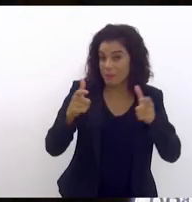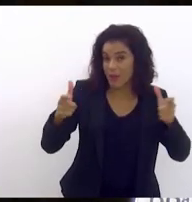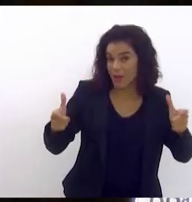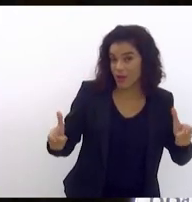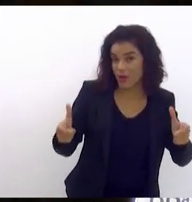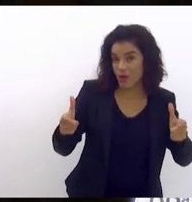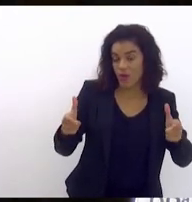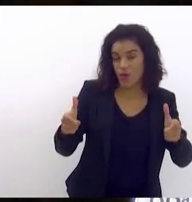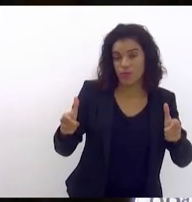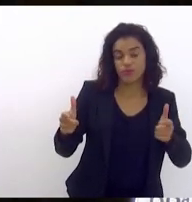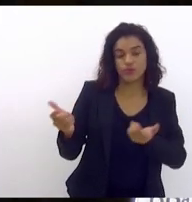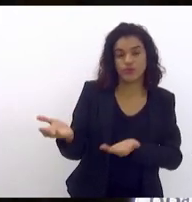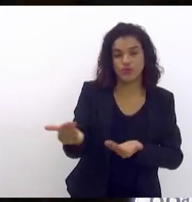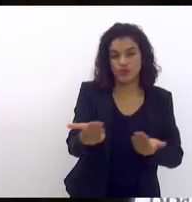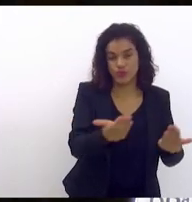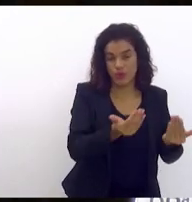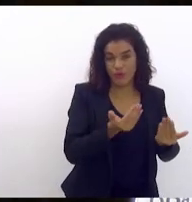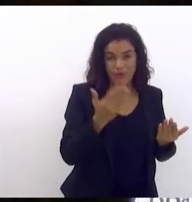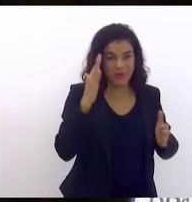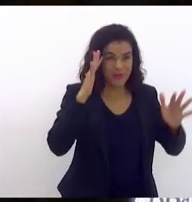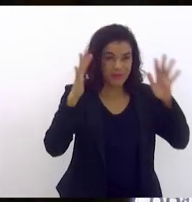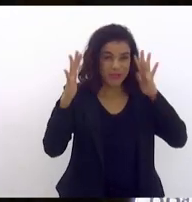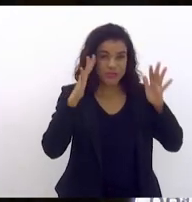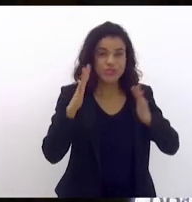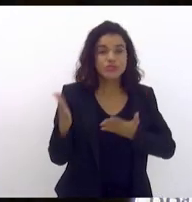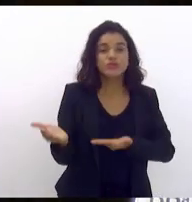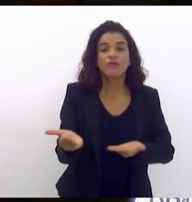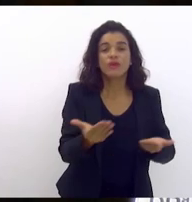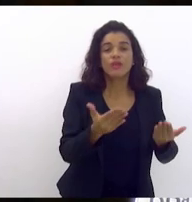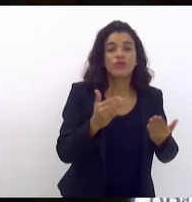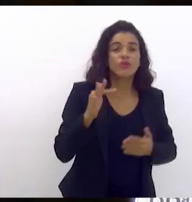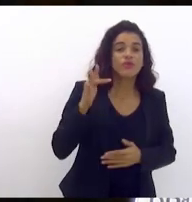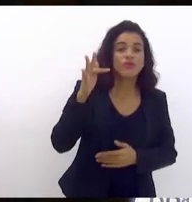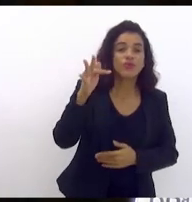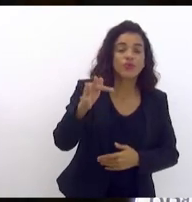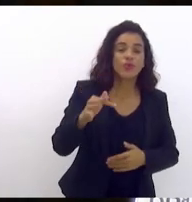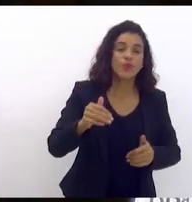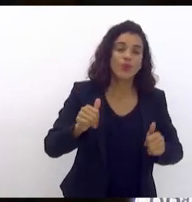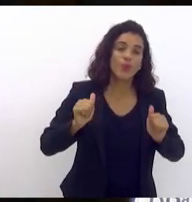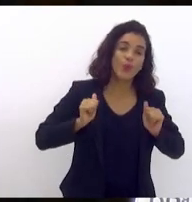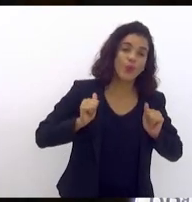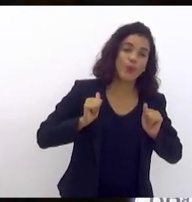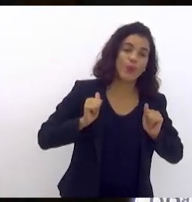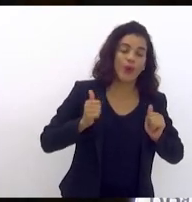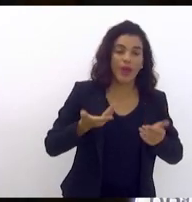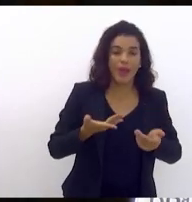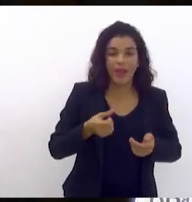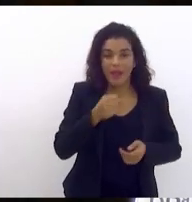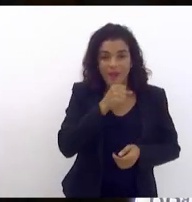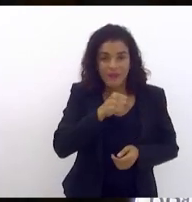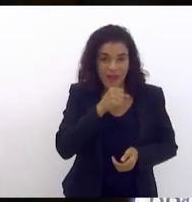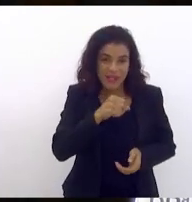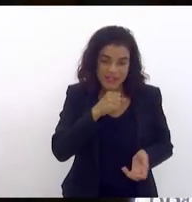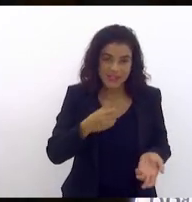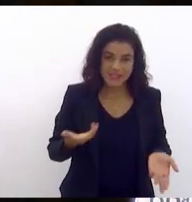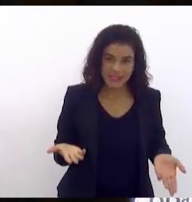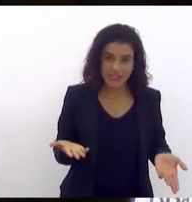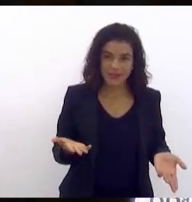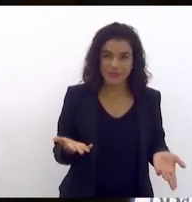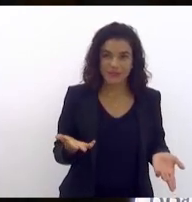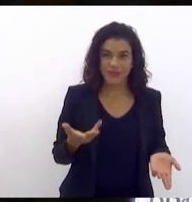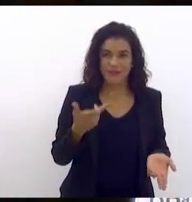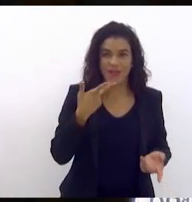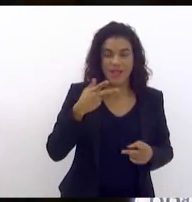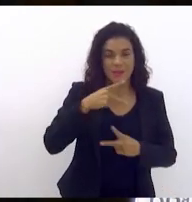Estado vocês Imaginem essa Juventude envelhecendo eh sem nenhuma perspectiva de cara nós estamos falando de um problema de